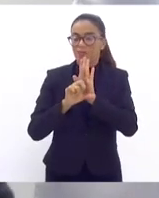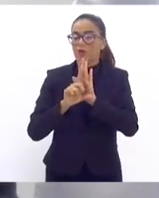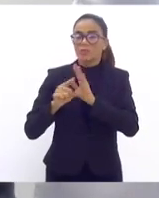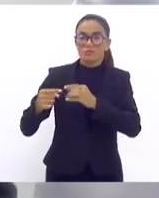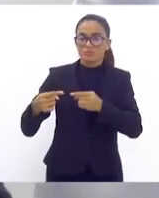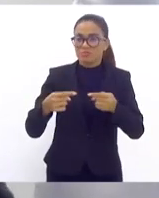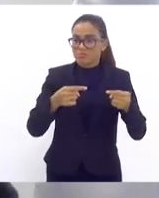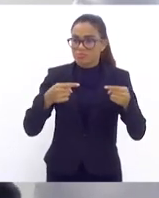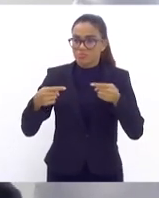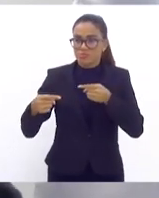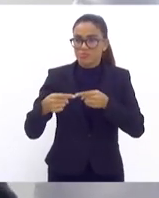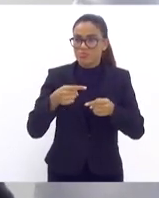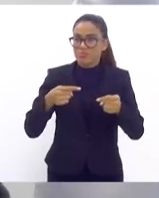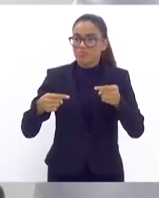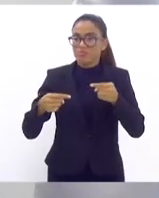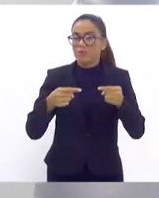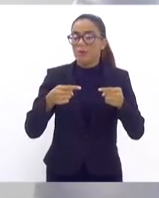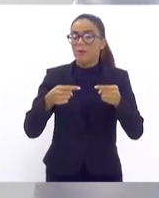tratando